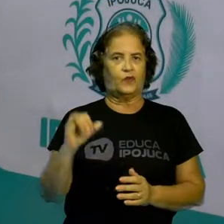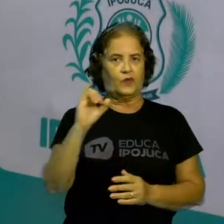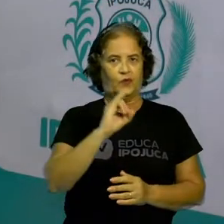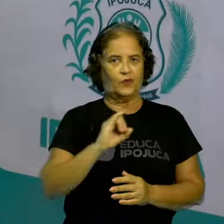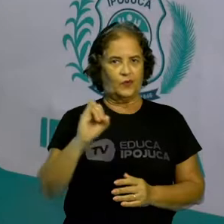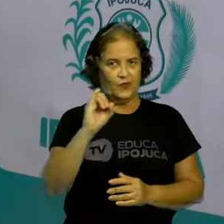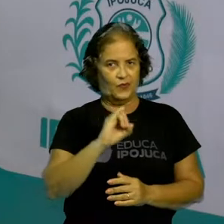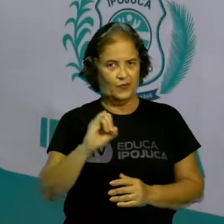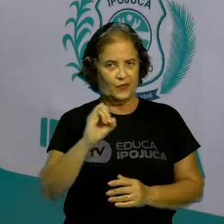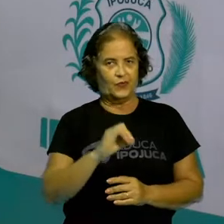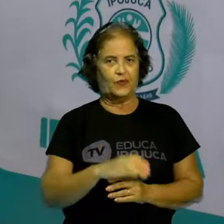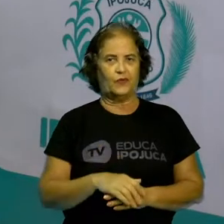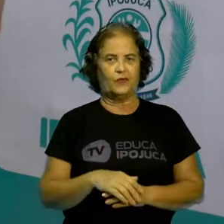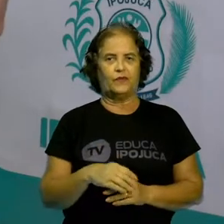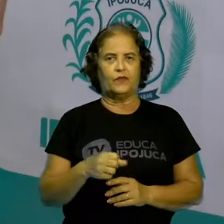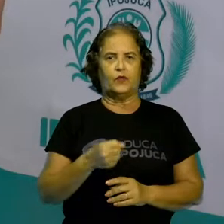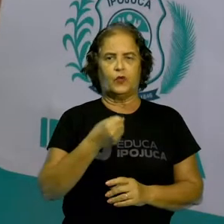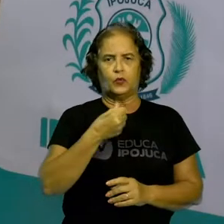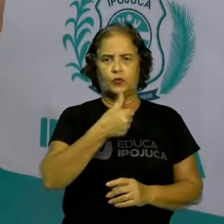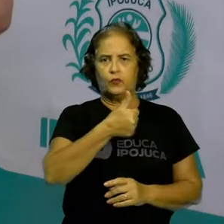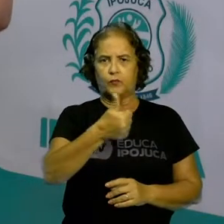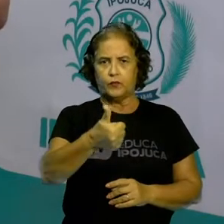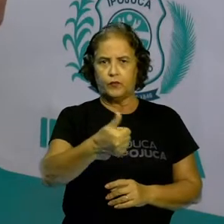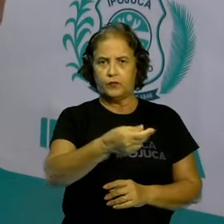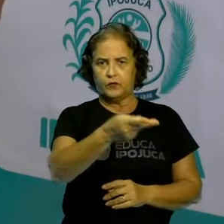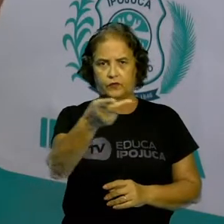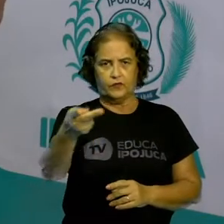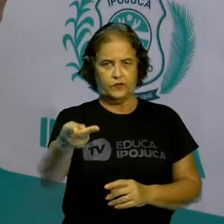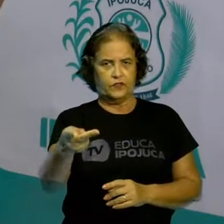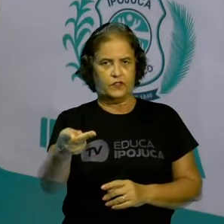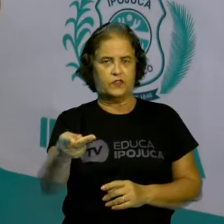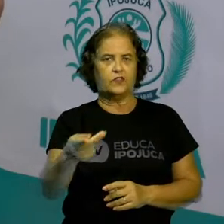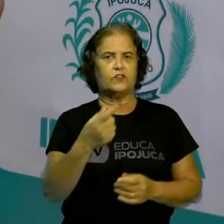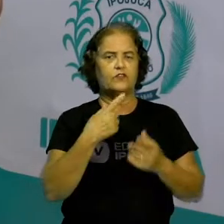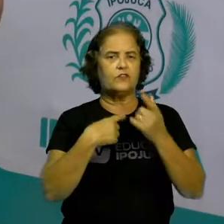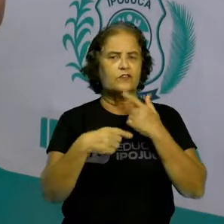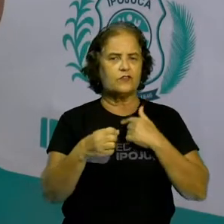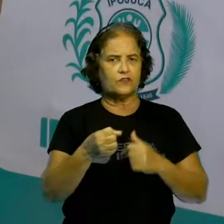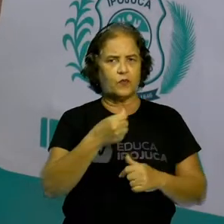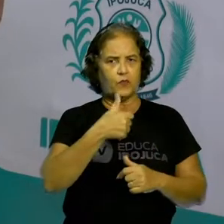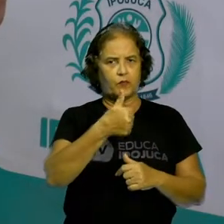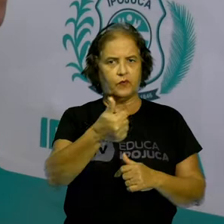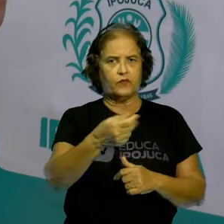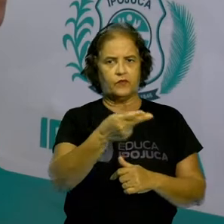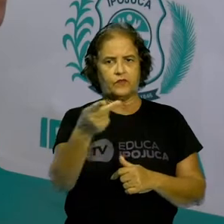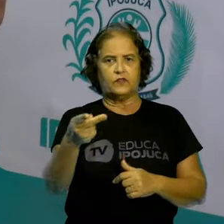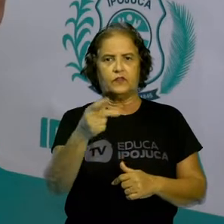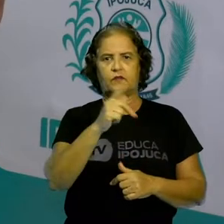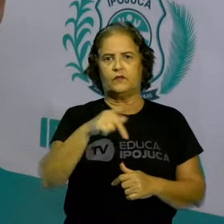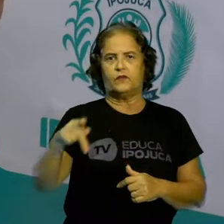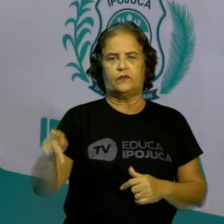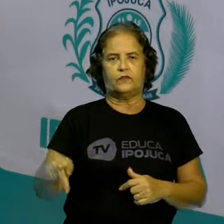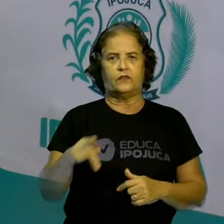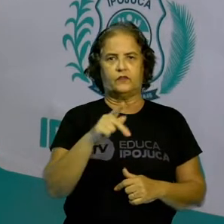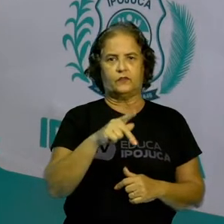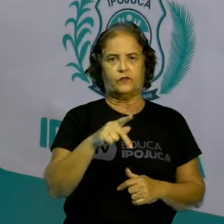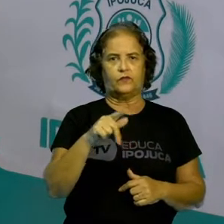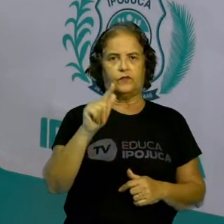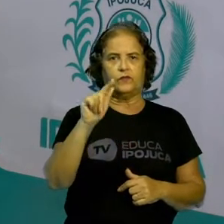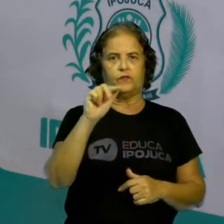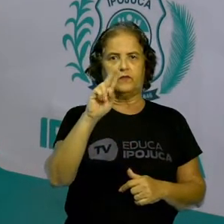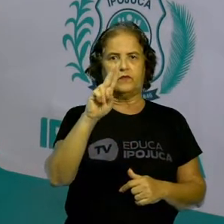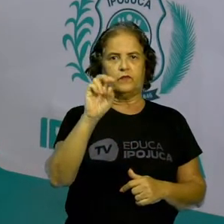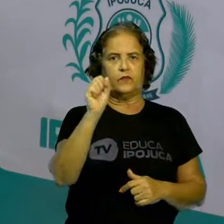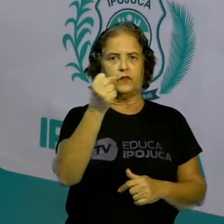Olá pessoal, como é que estão vocês? Espero que estejam todos muito bem. Aqui é o professor Gustavo falando e hoje nós